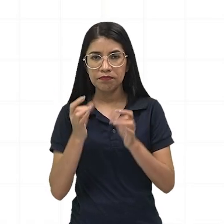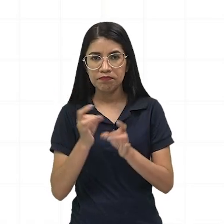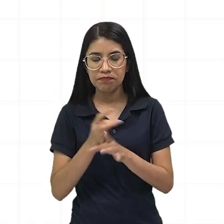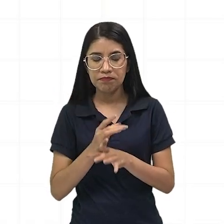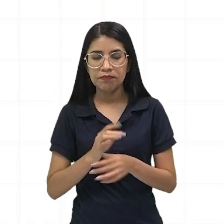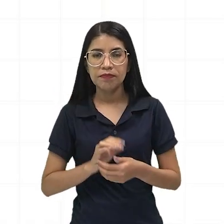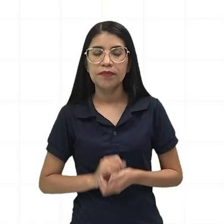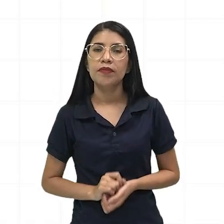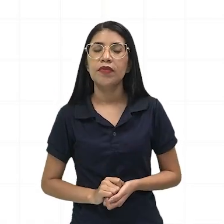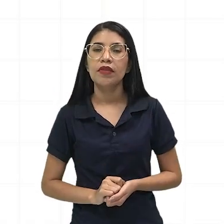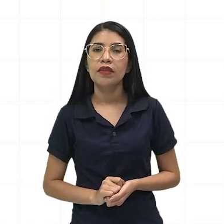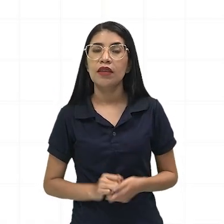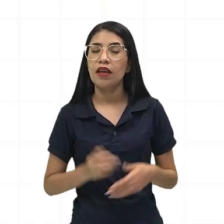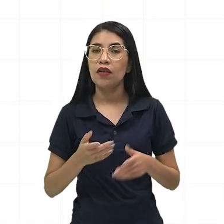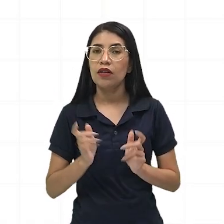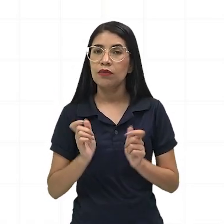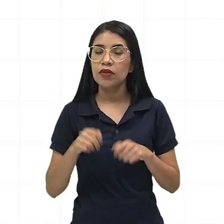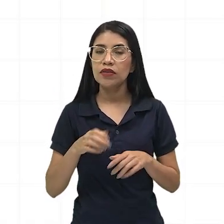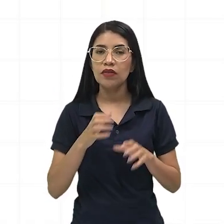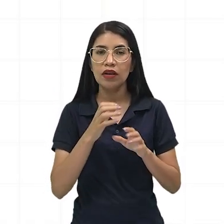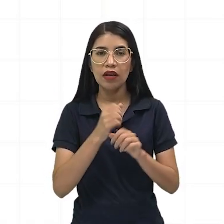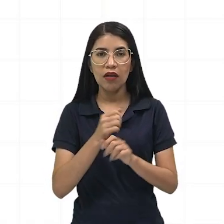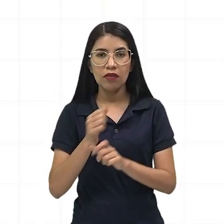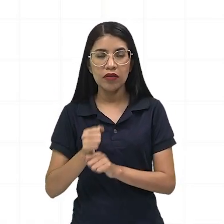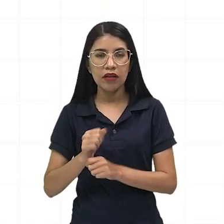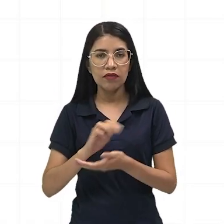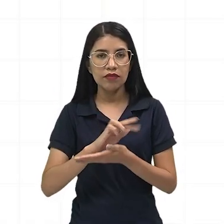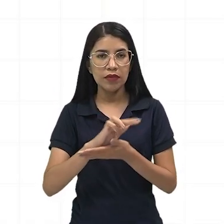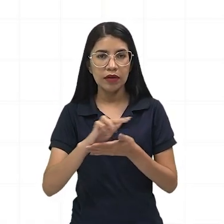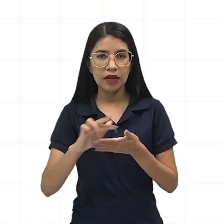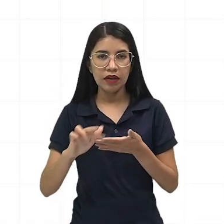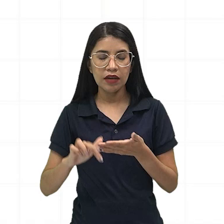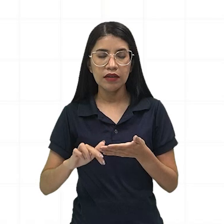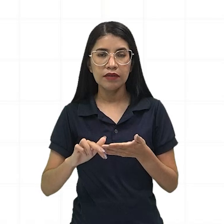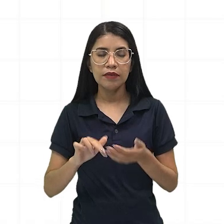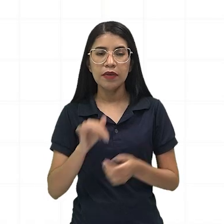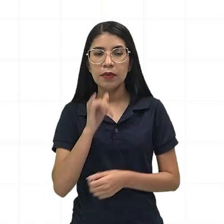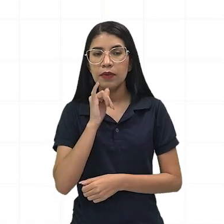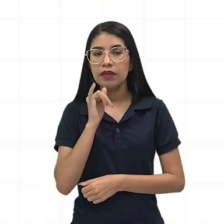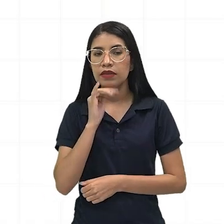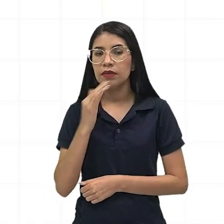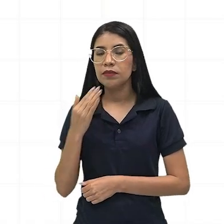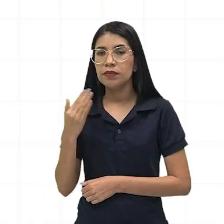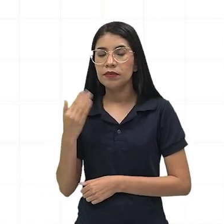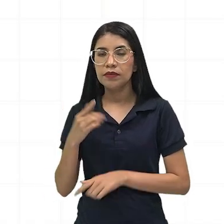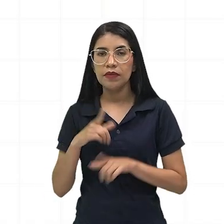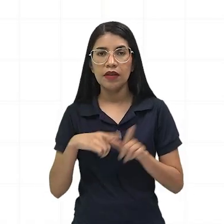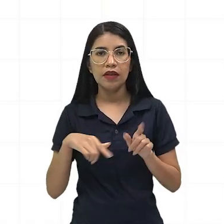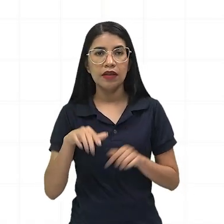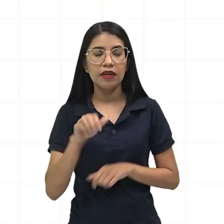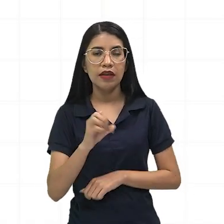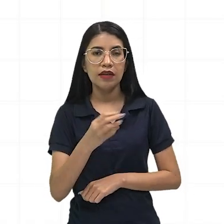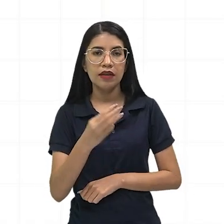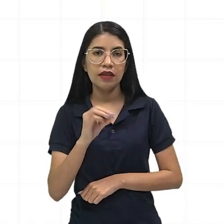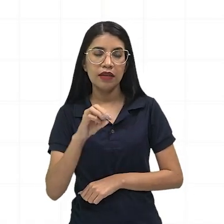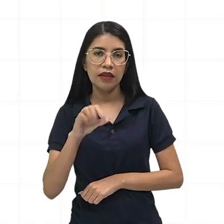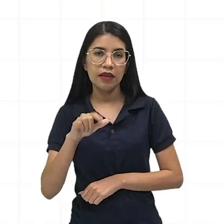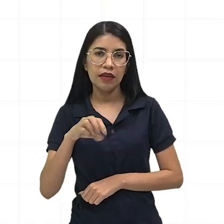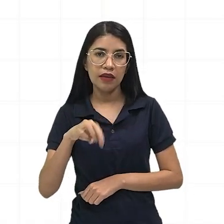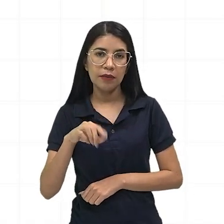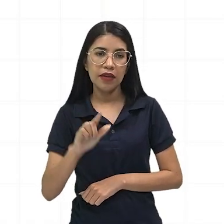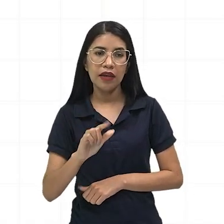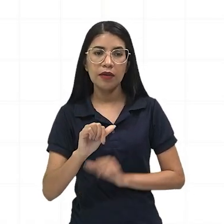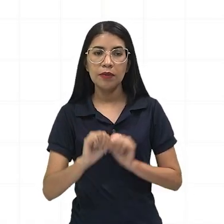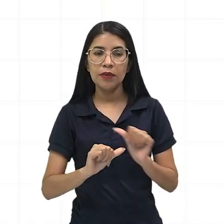nós conseguimos aí fazer várias, né, transformações, como as seguintes aqui. Então, na letra A, 30 ml em